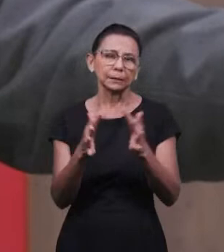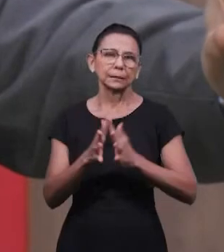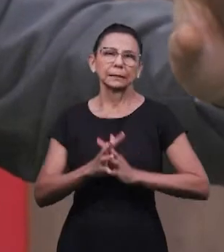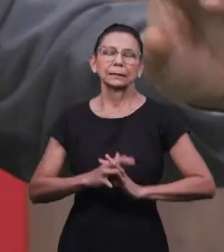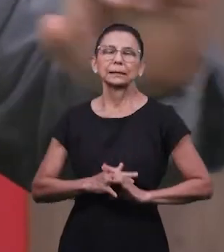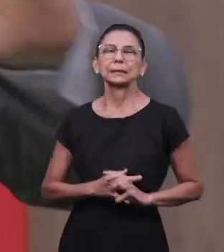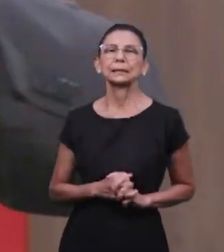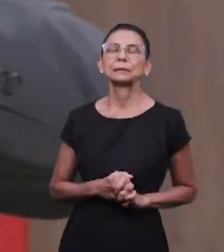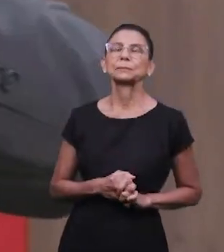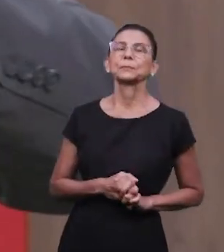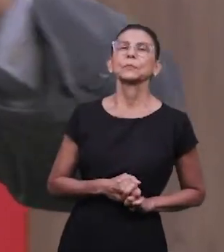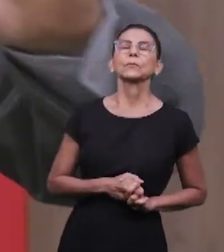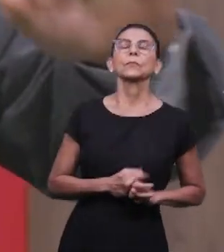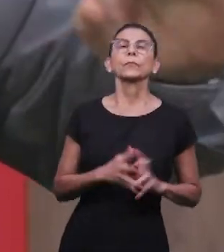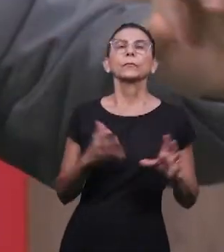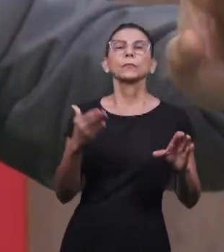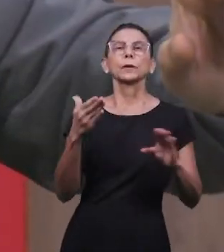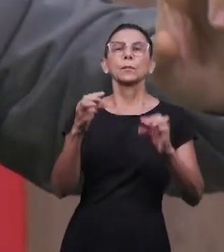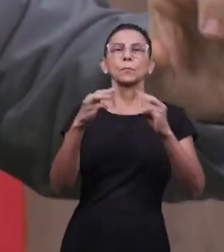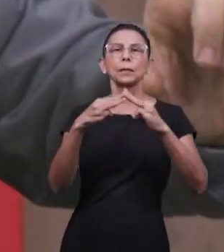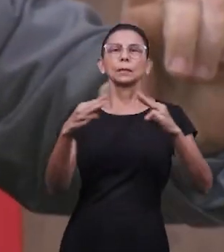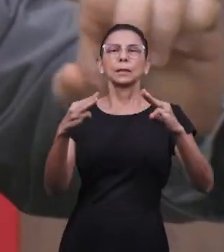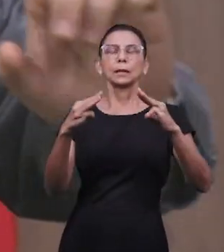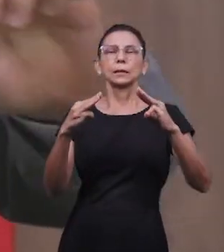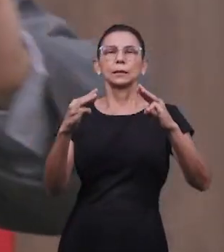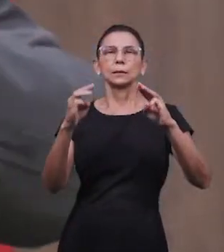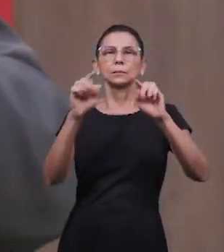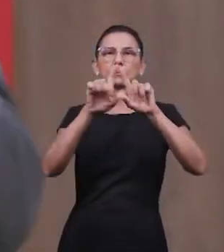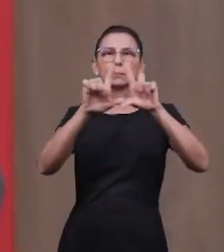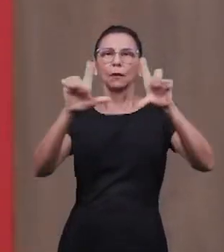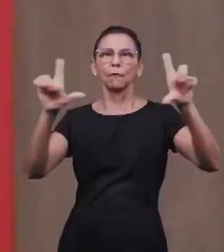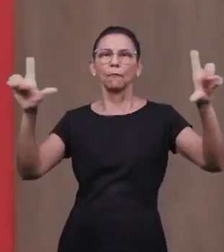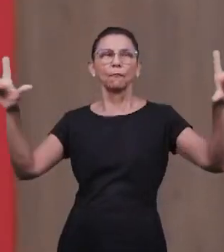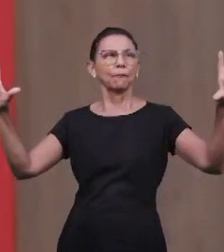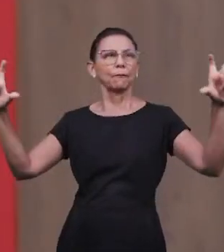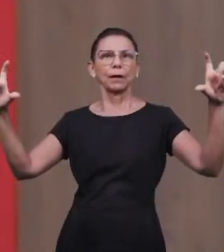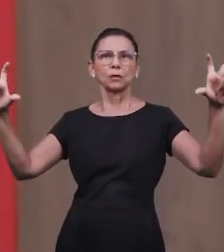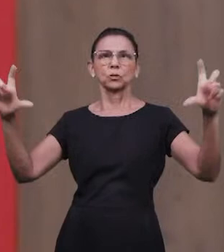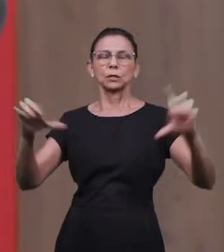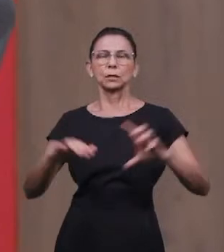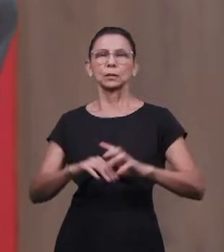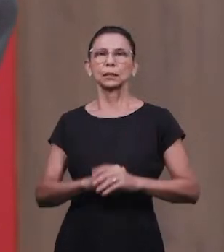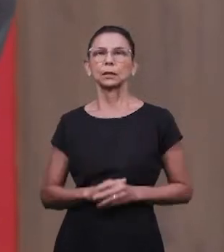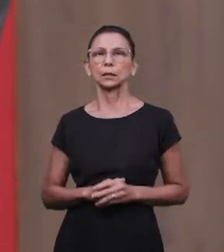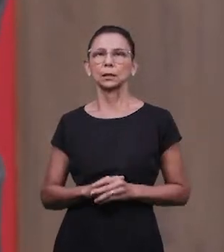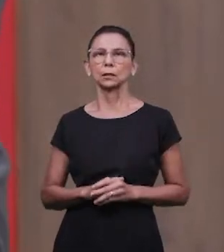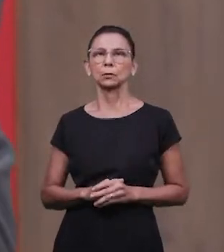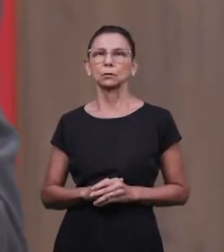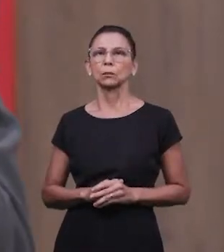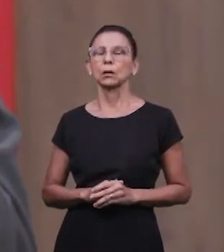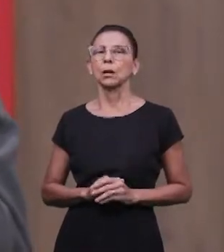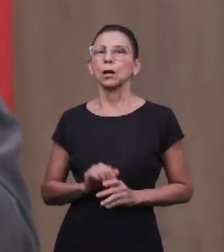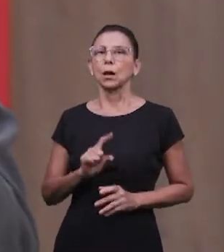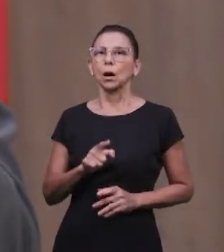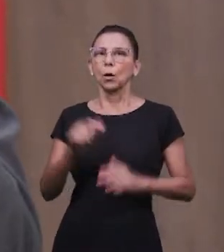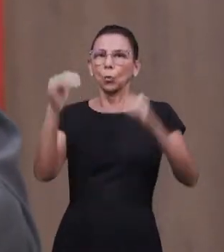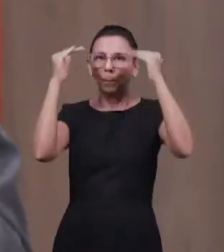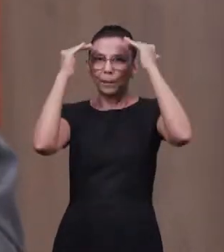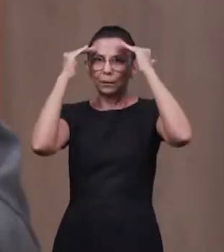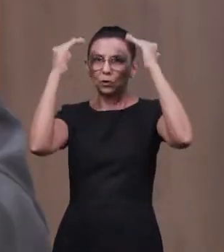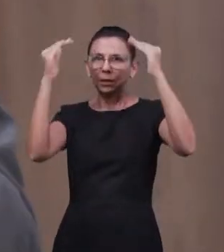faixa na entrada do Manaim, guarda o teu pé quando entrares na casa de Deus, caiu,